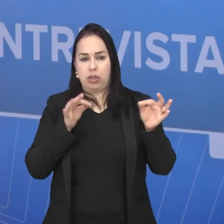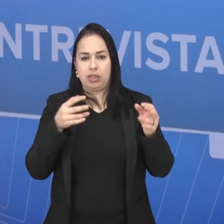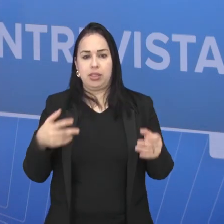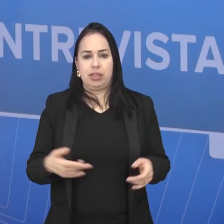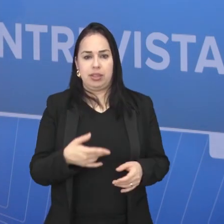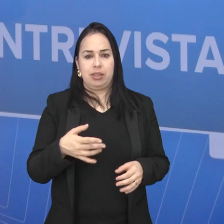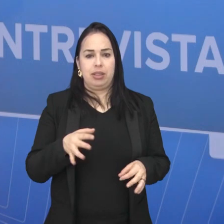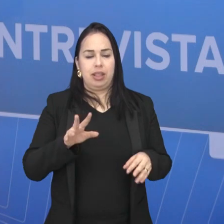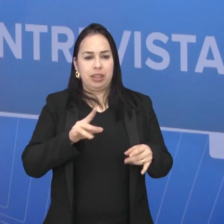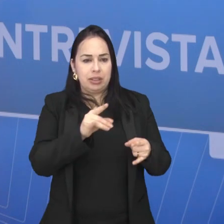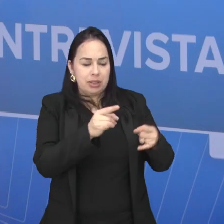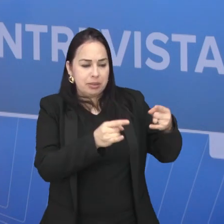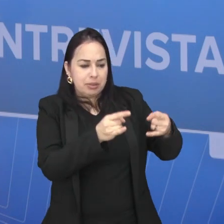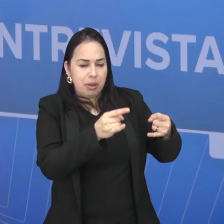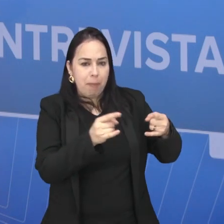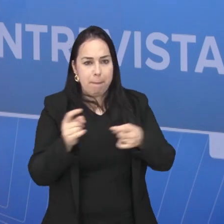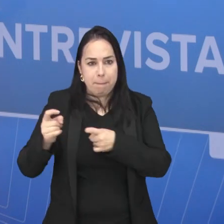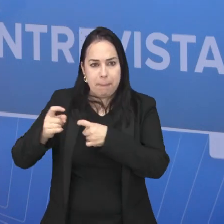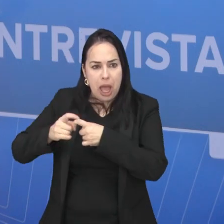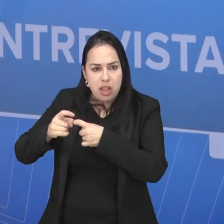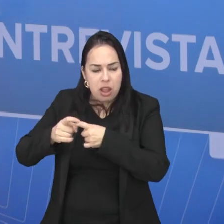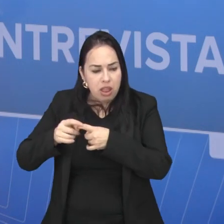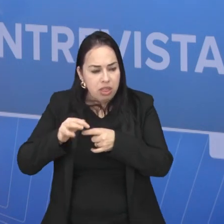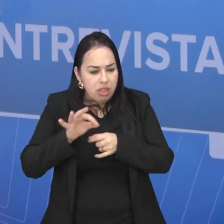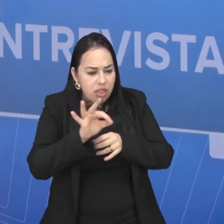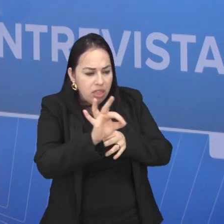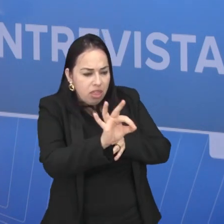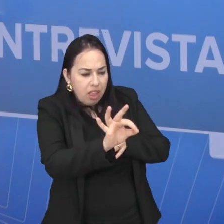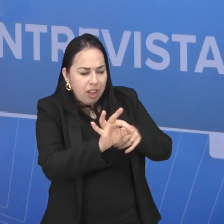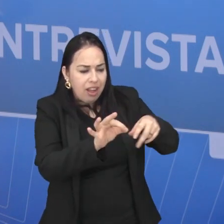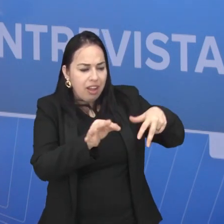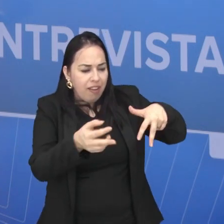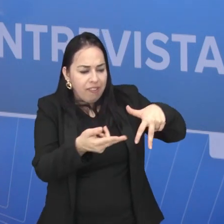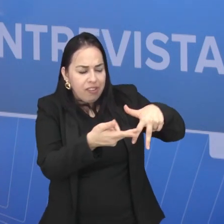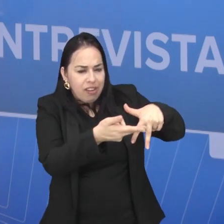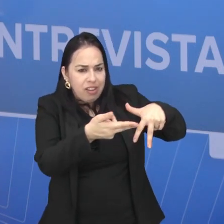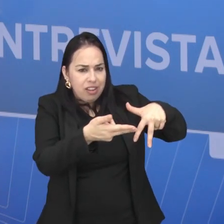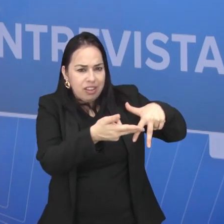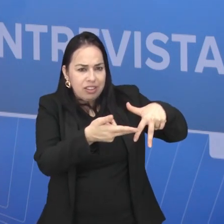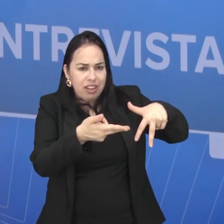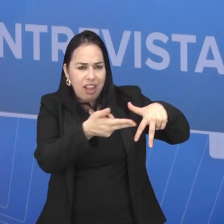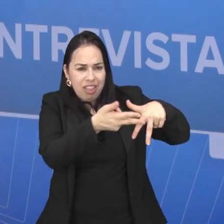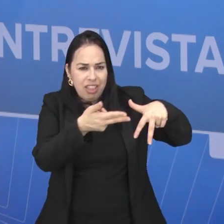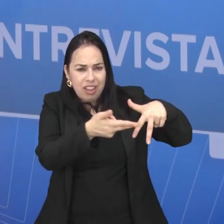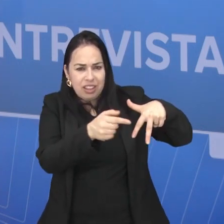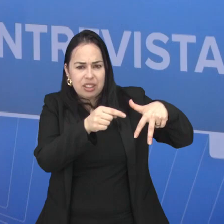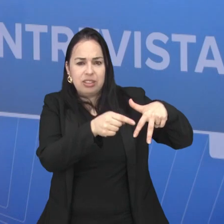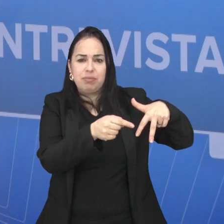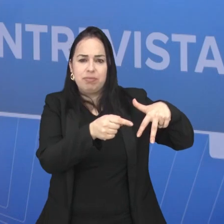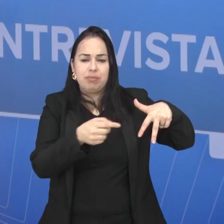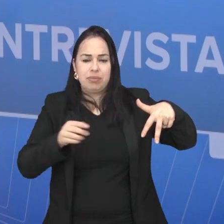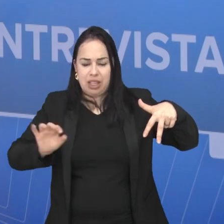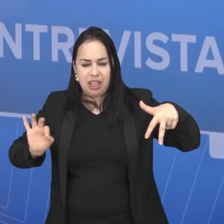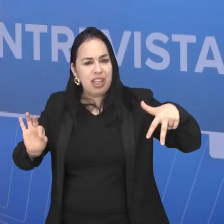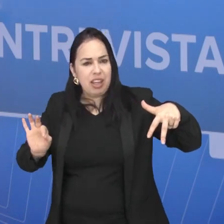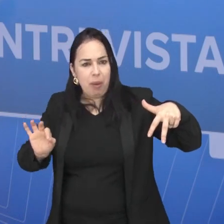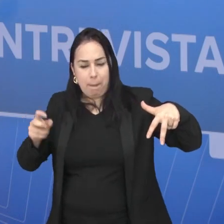fala que é a latência, que é o atraso entre o médico mexer um pouquinho aqui com a mão e o equipamento lá onde